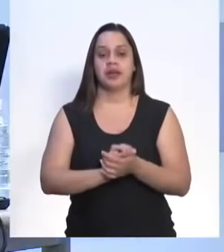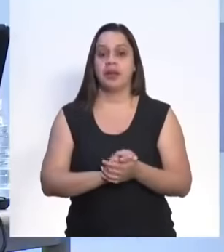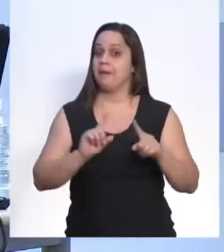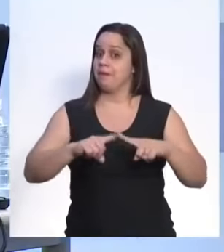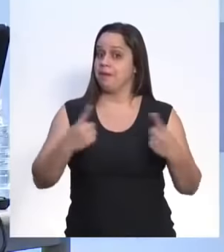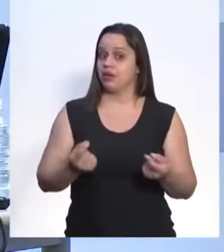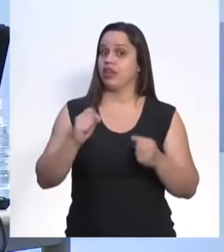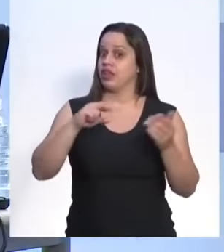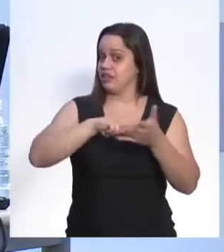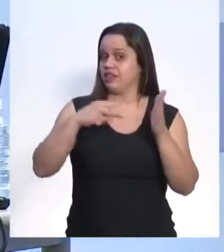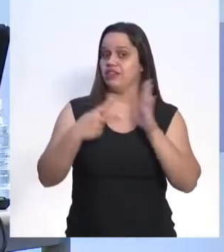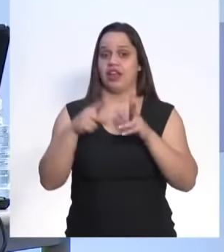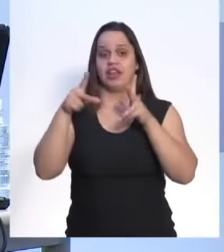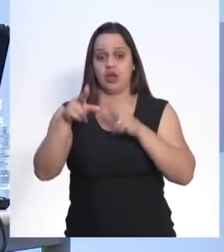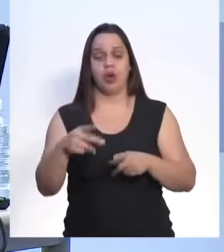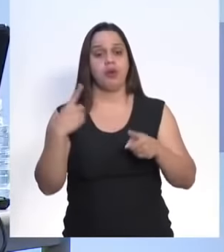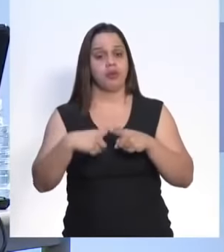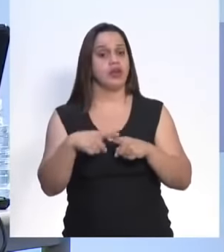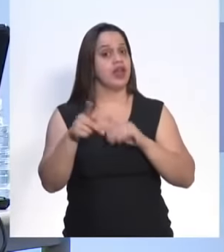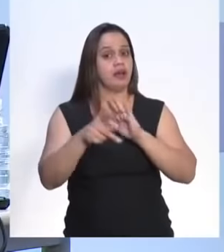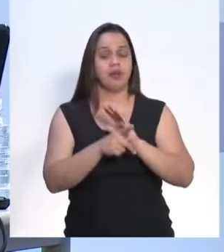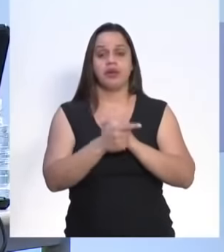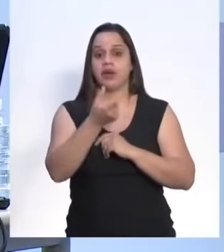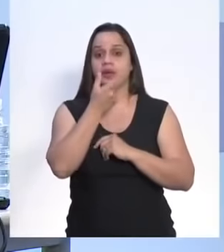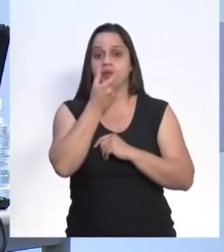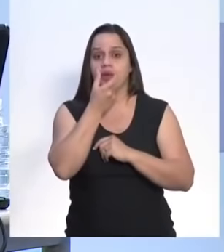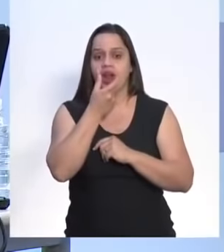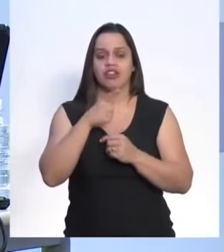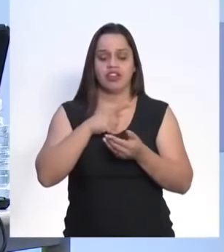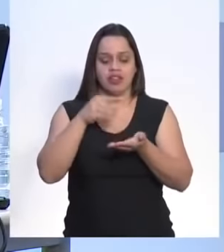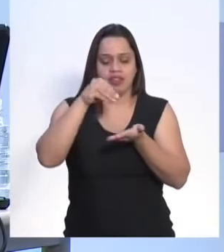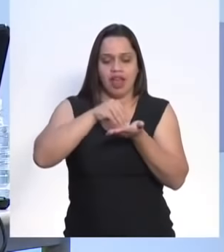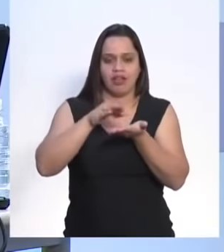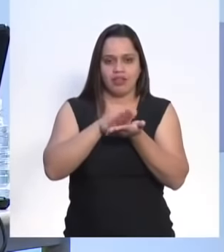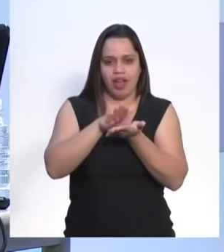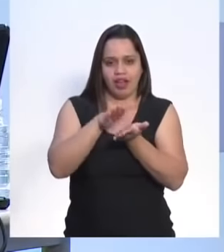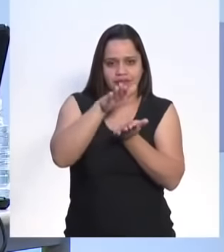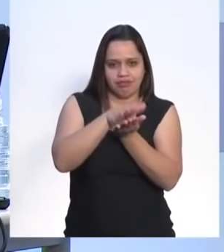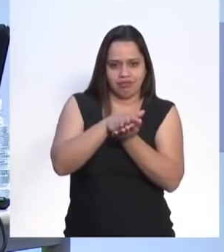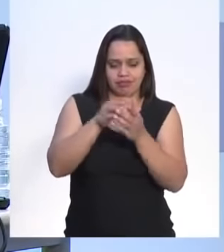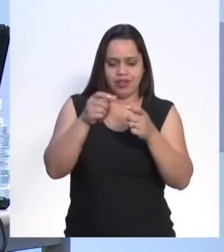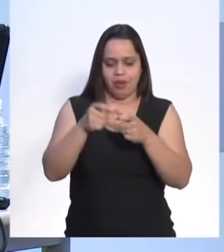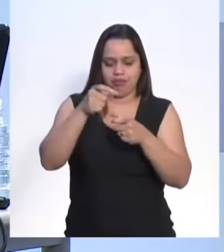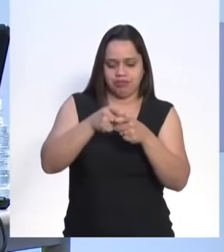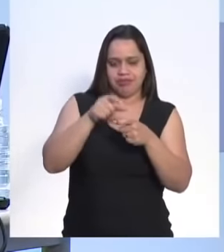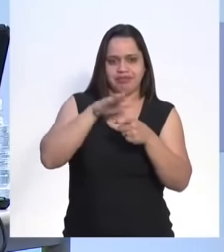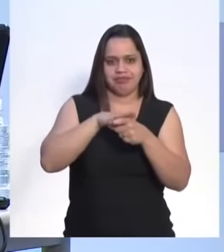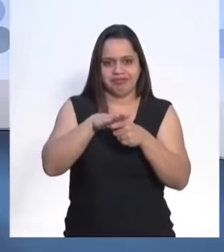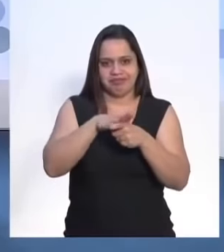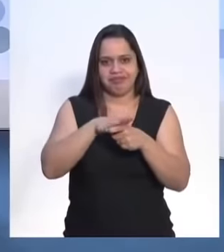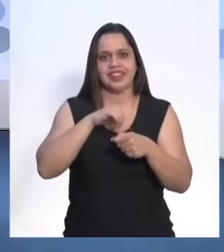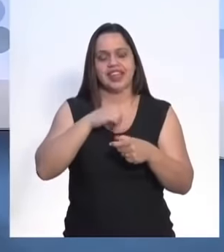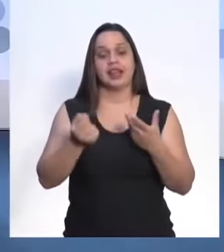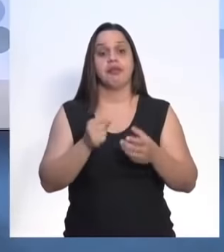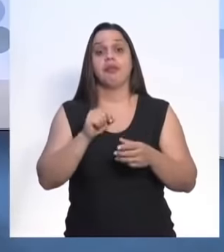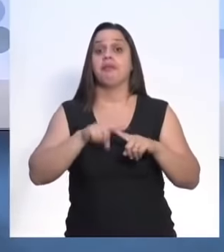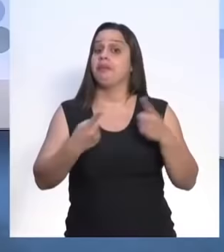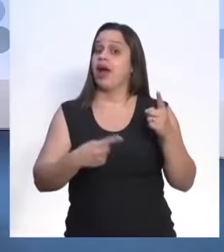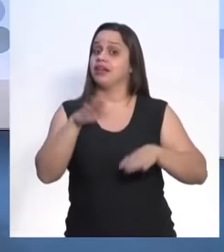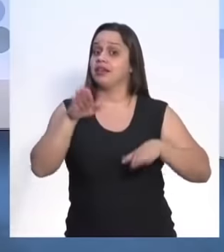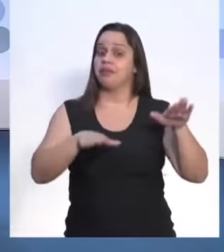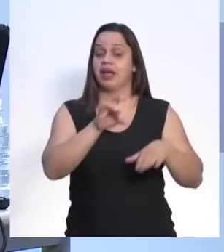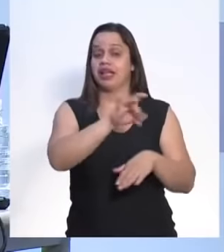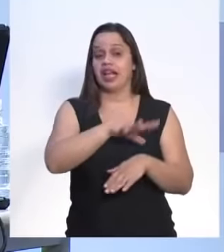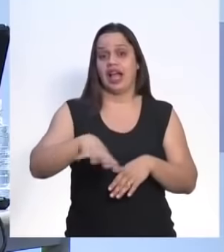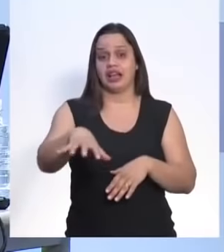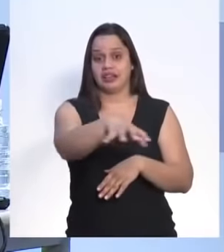sentido, porque é a mesma coisa, porque é a bolacha recheada, para eles é o biscoito. Só que varia de região para região. Se eu